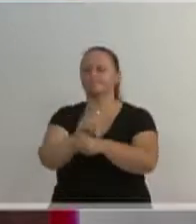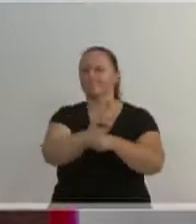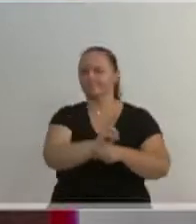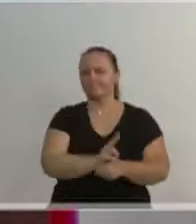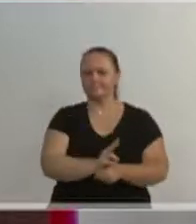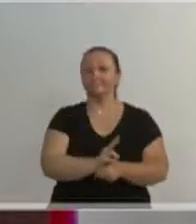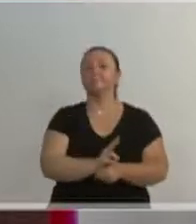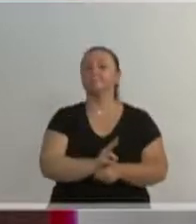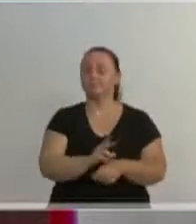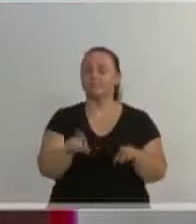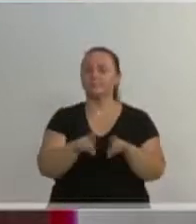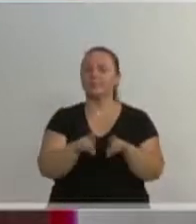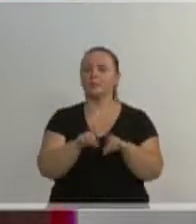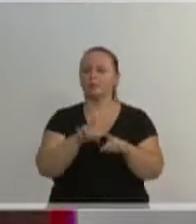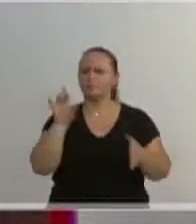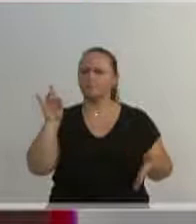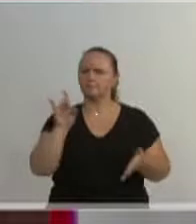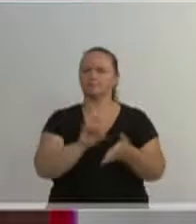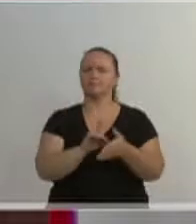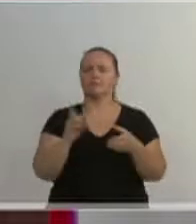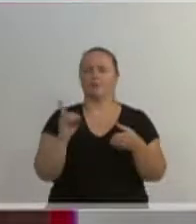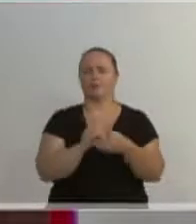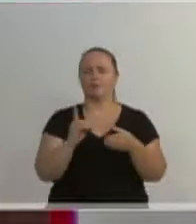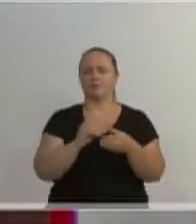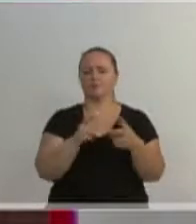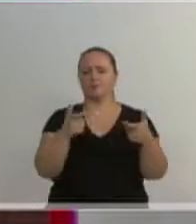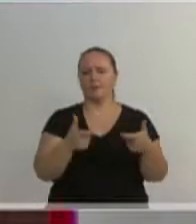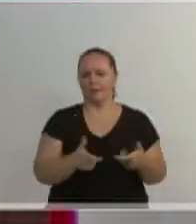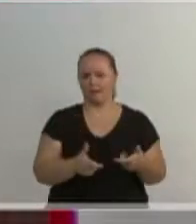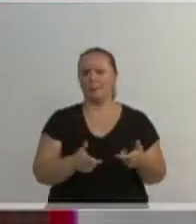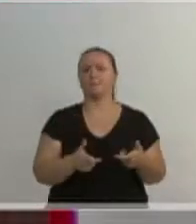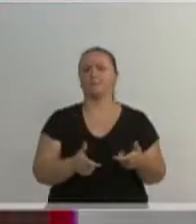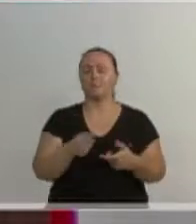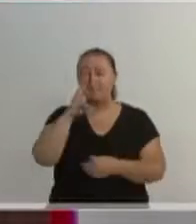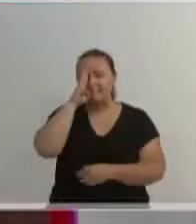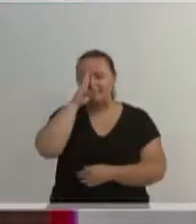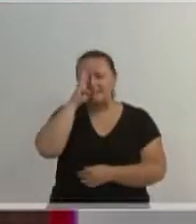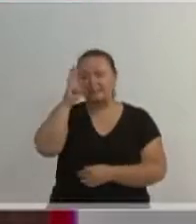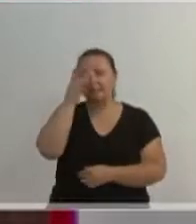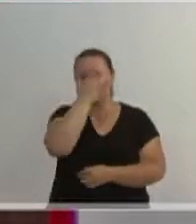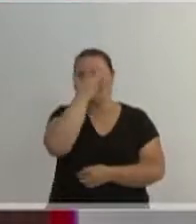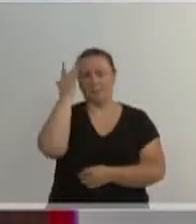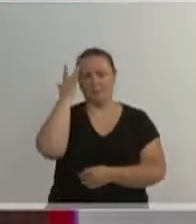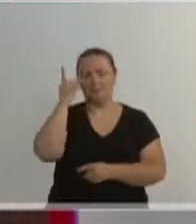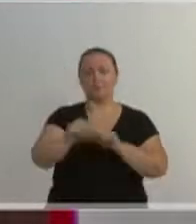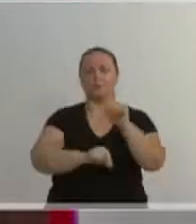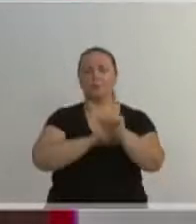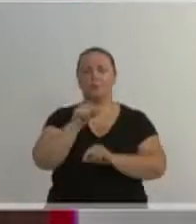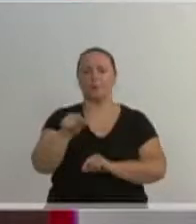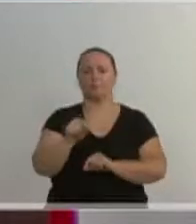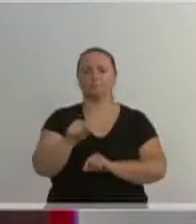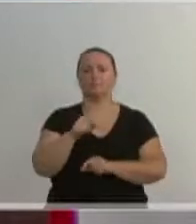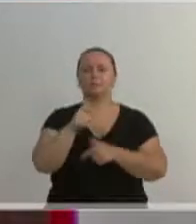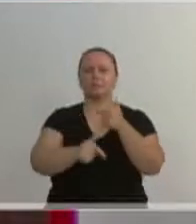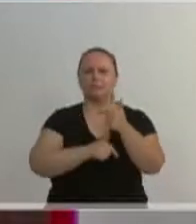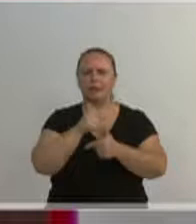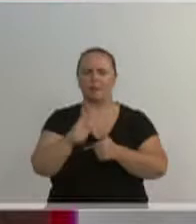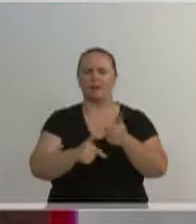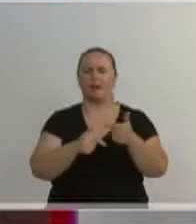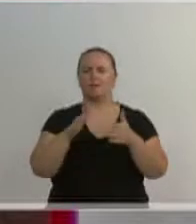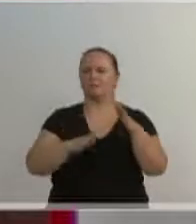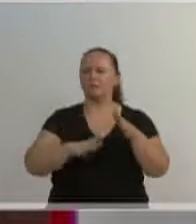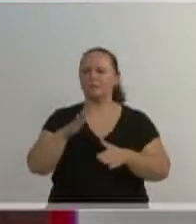atendimento naquela unidade principalmente das pessoas que sofrem um acidente de trabalho acabam